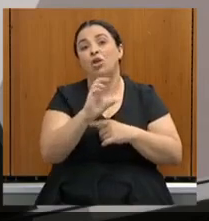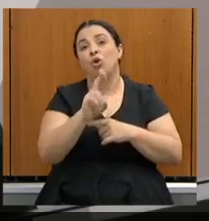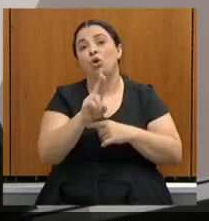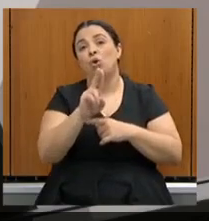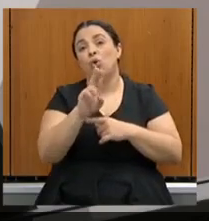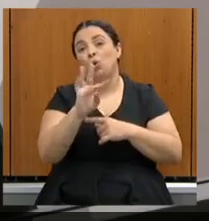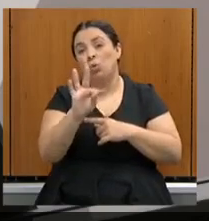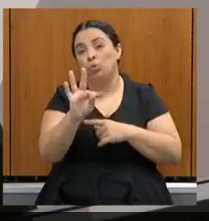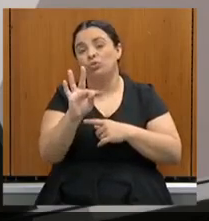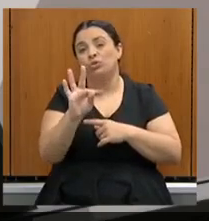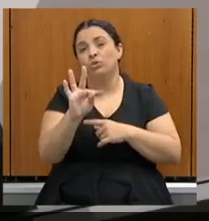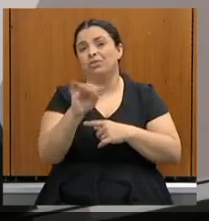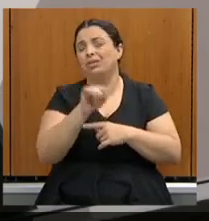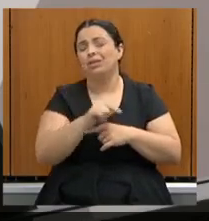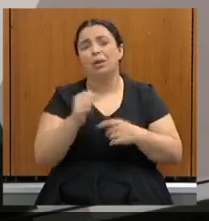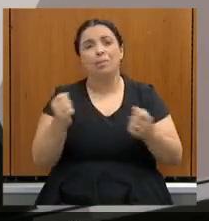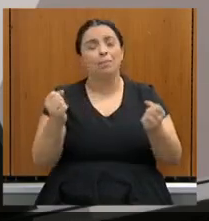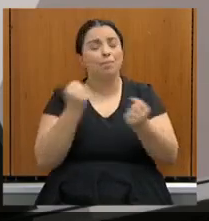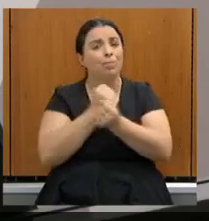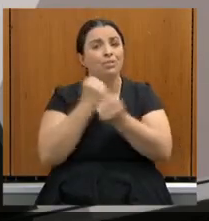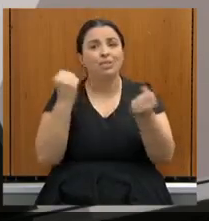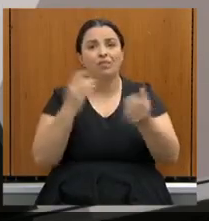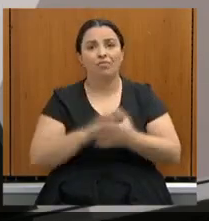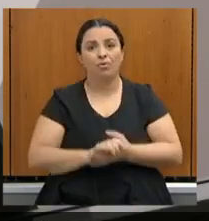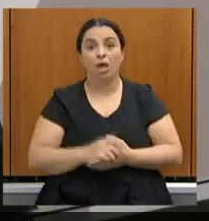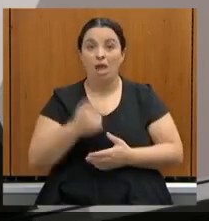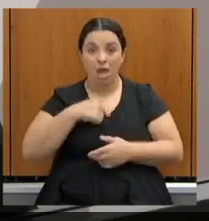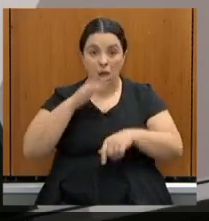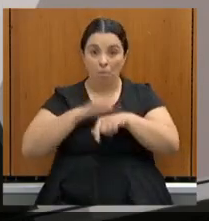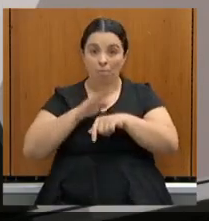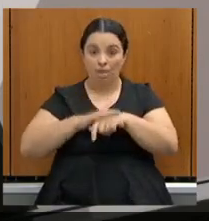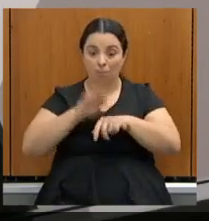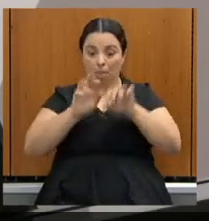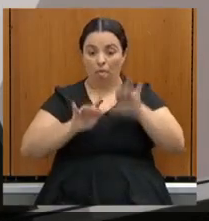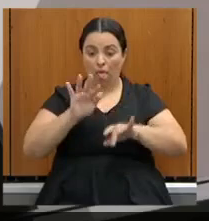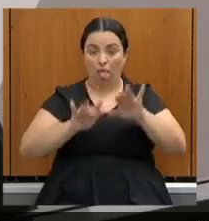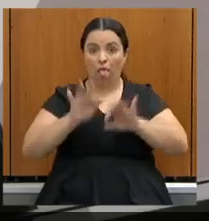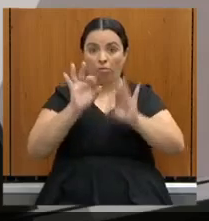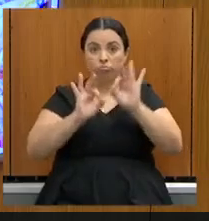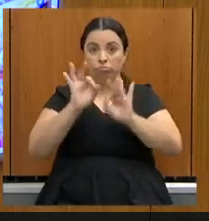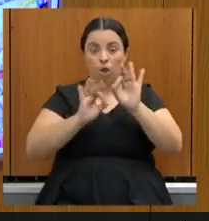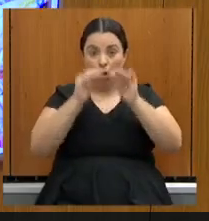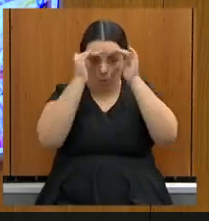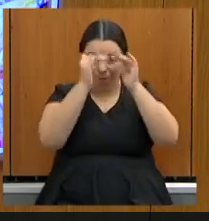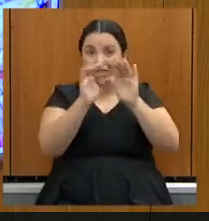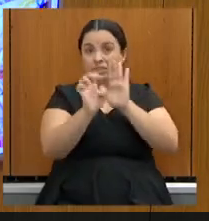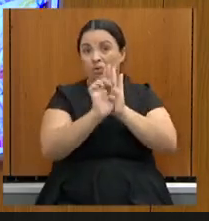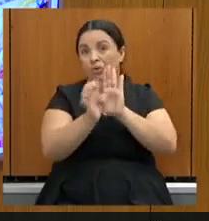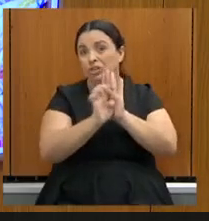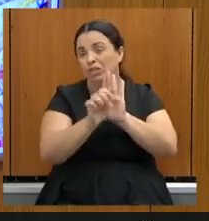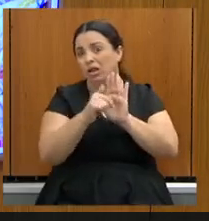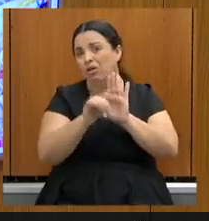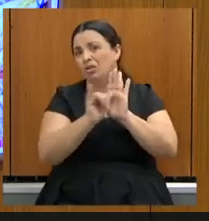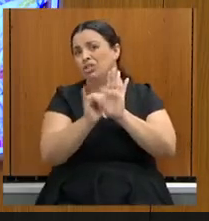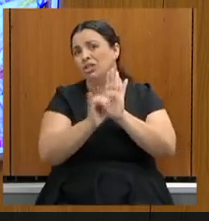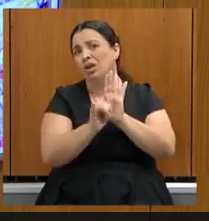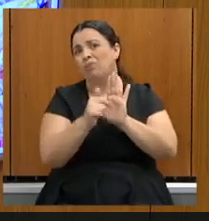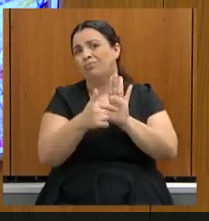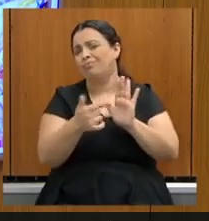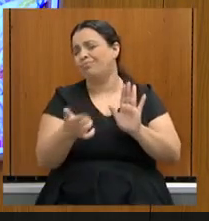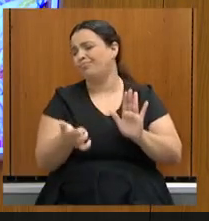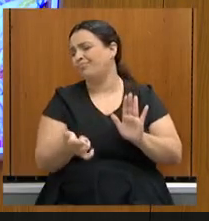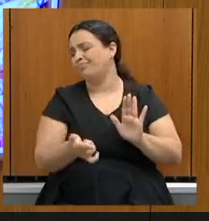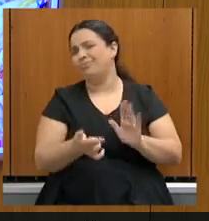não dou conta de fazer um edital, claro está, porque tem que atender documentação em uma lógica